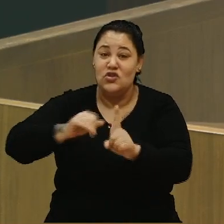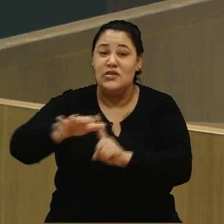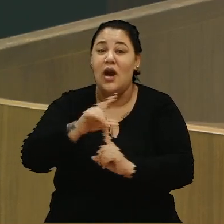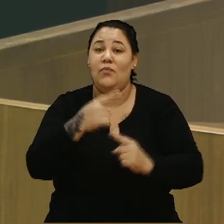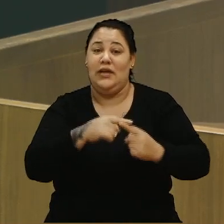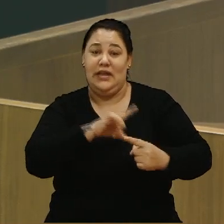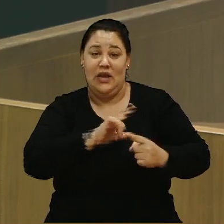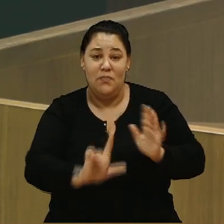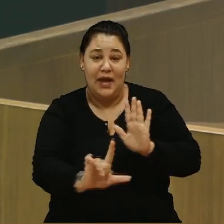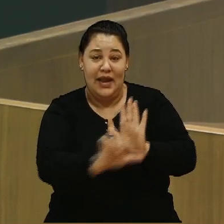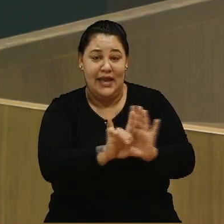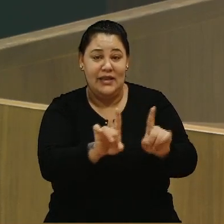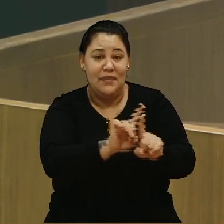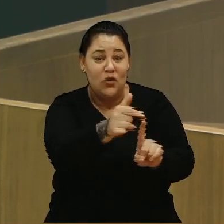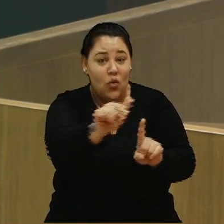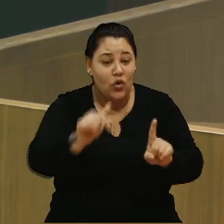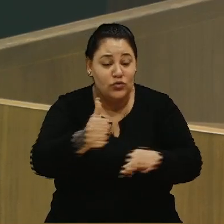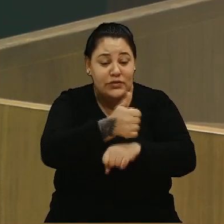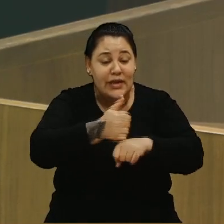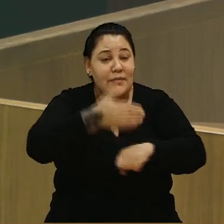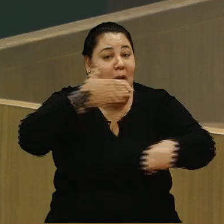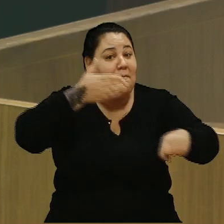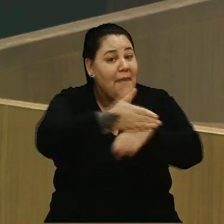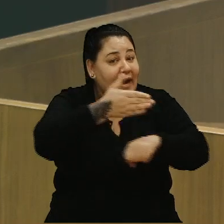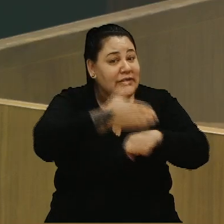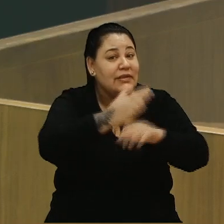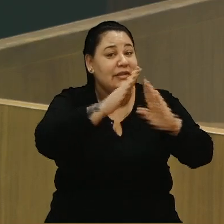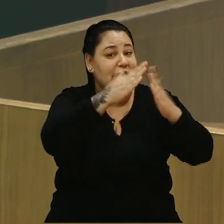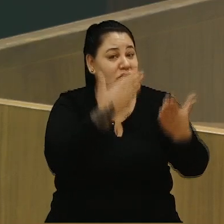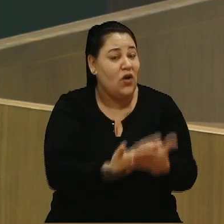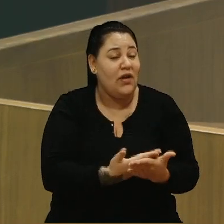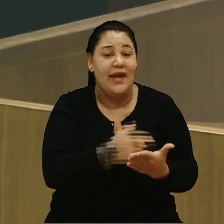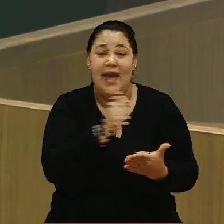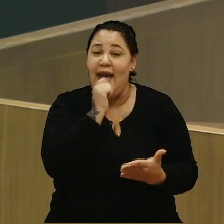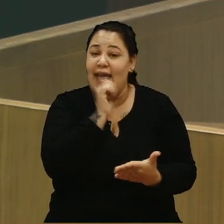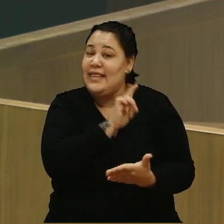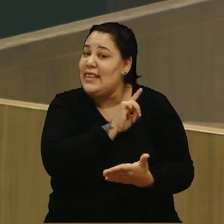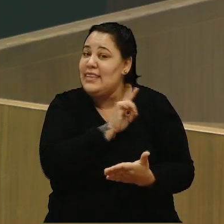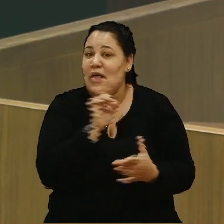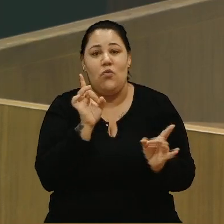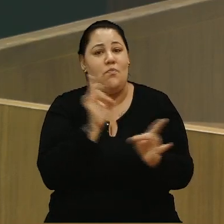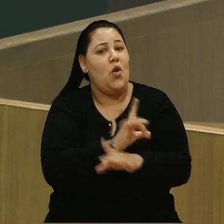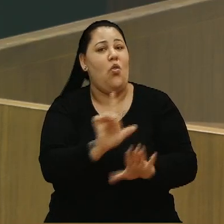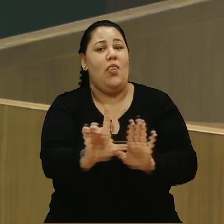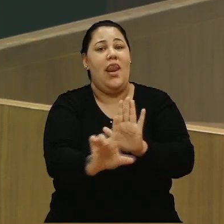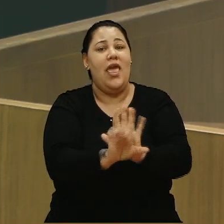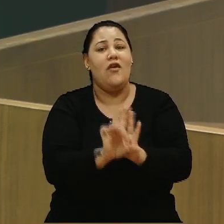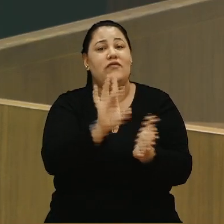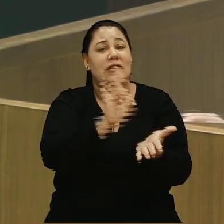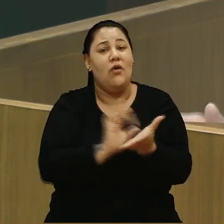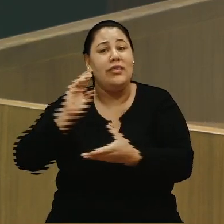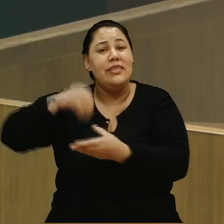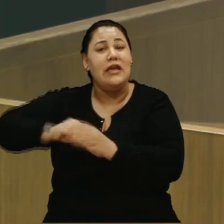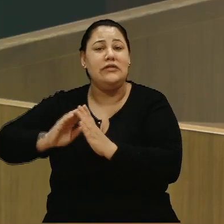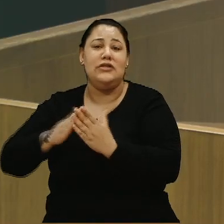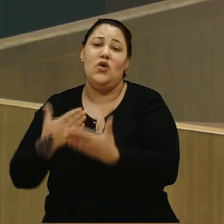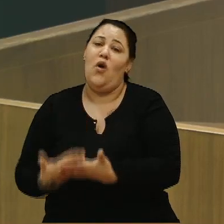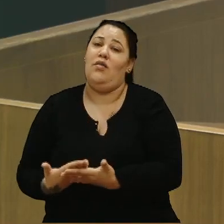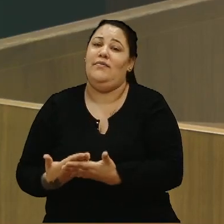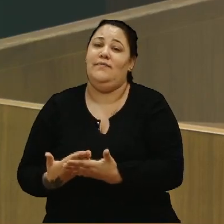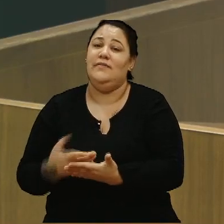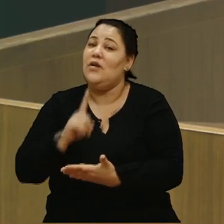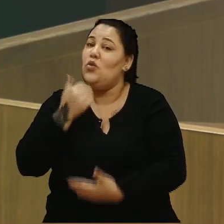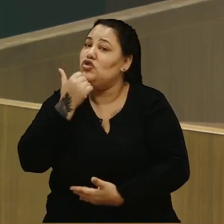deve ter outros profissionais da escola, essa lei não saiu do papel. Eu duvido que essa gente toda que eu citei acima, por melhores funcionários que sejam,